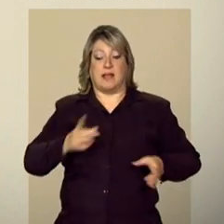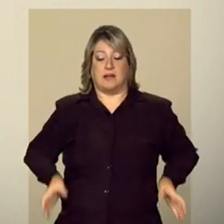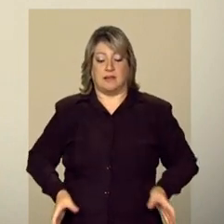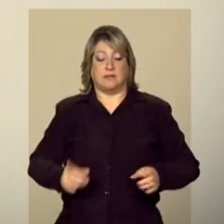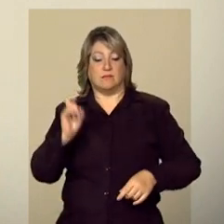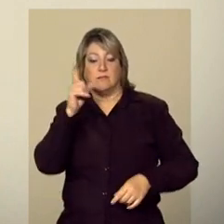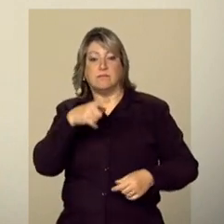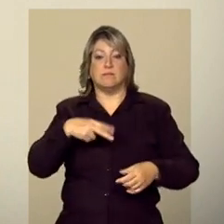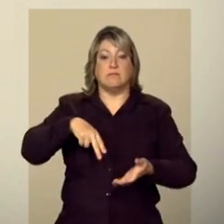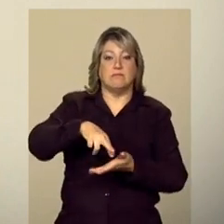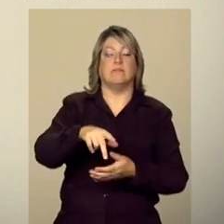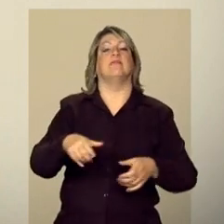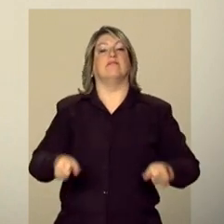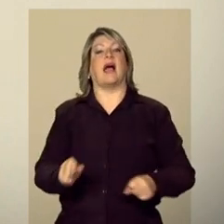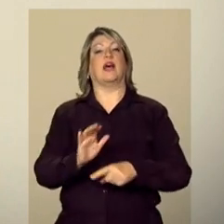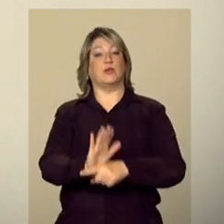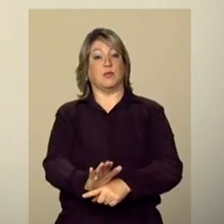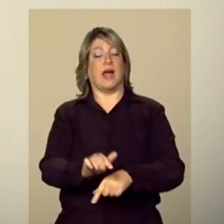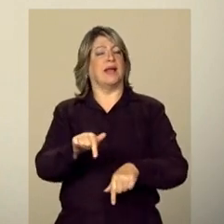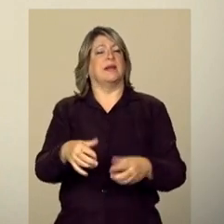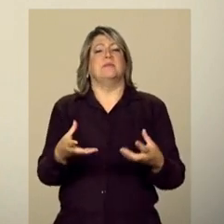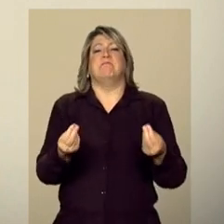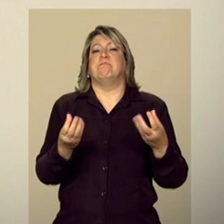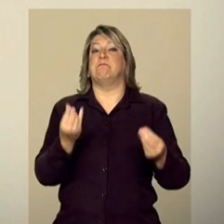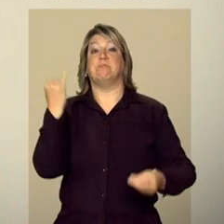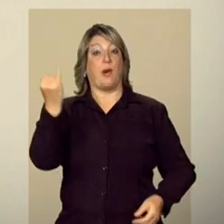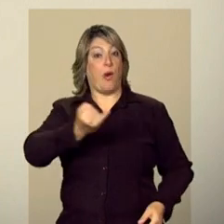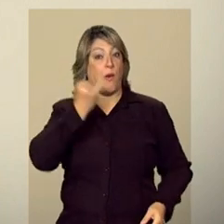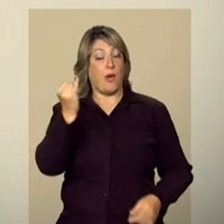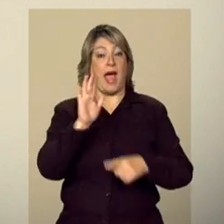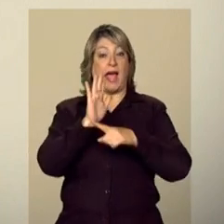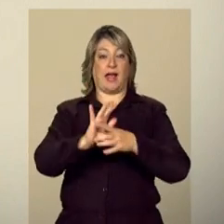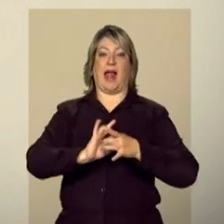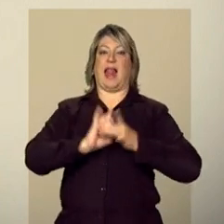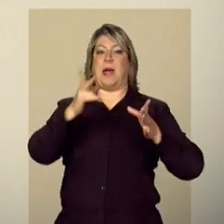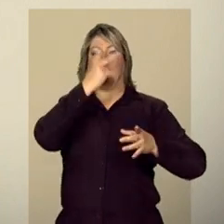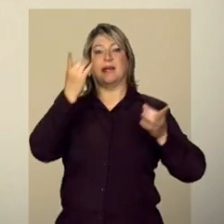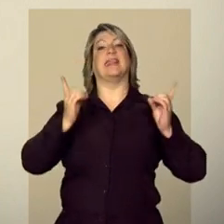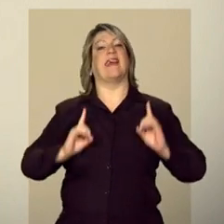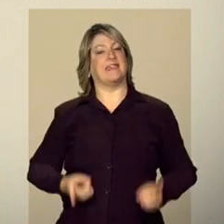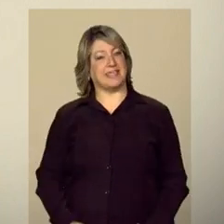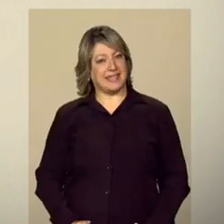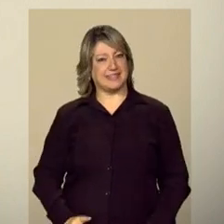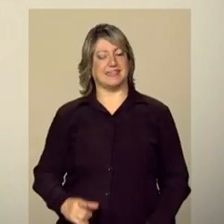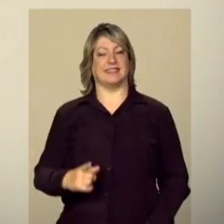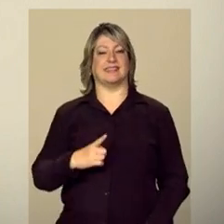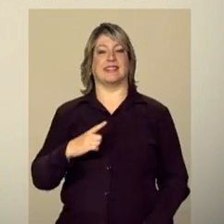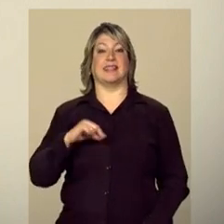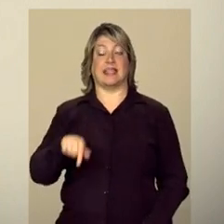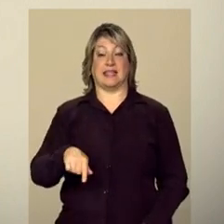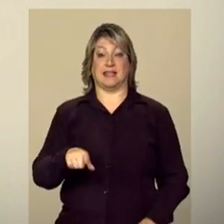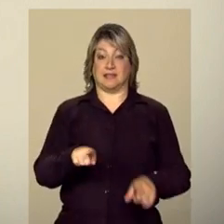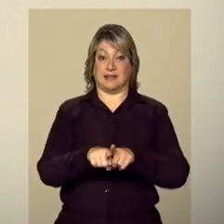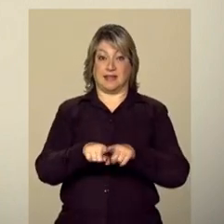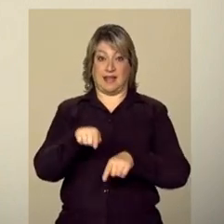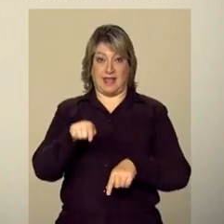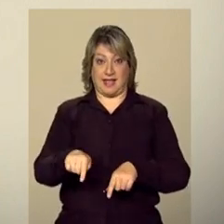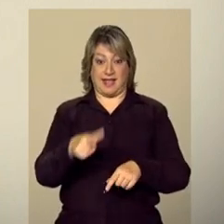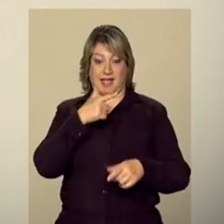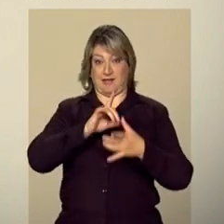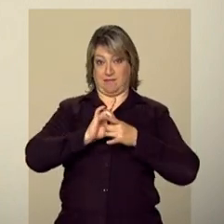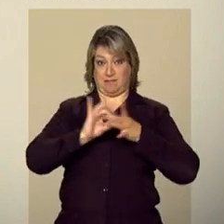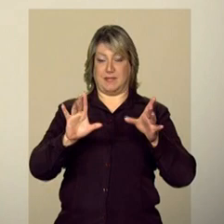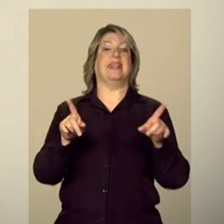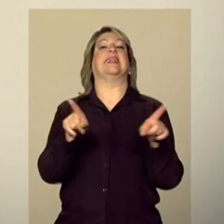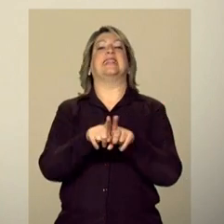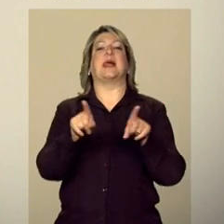dificuldade de locomoção isso é muito importante para a autonomia das pessoas com deficiência aliás essa autonomia